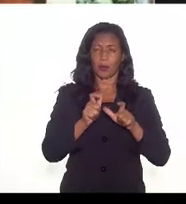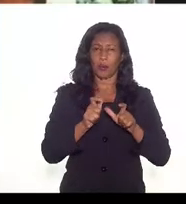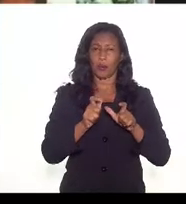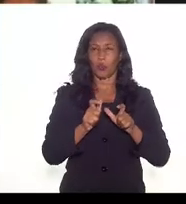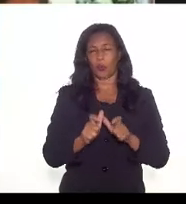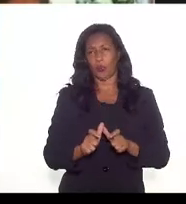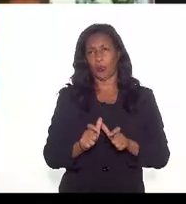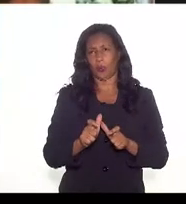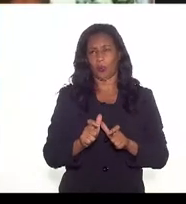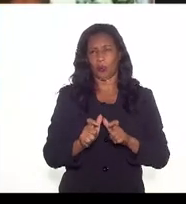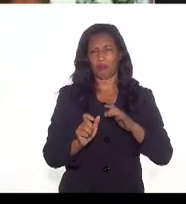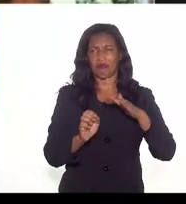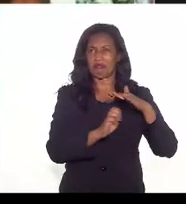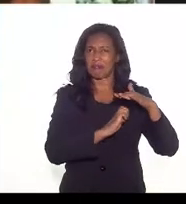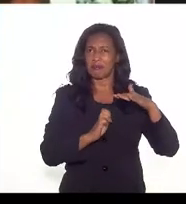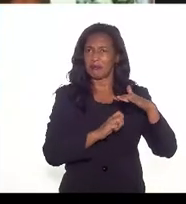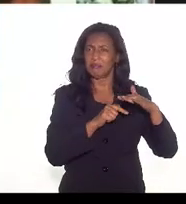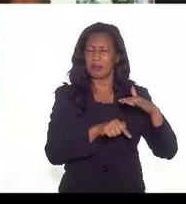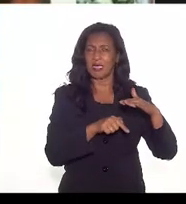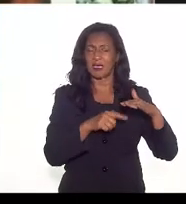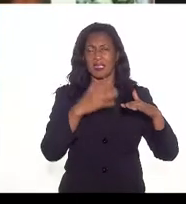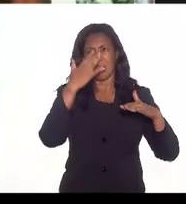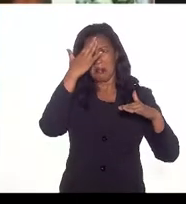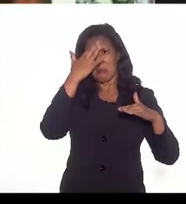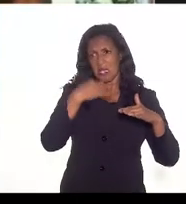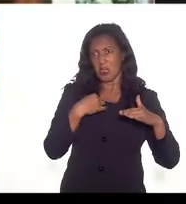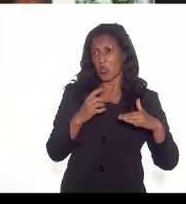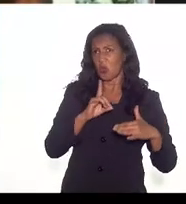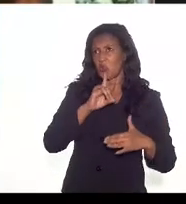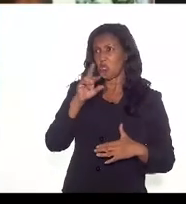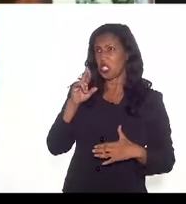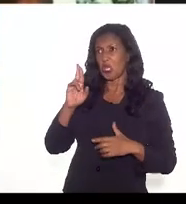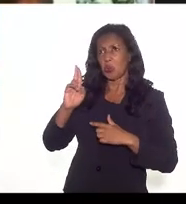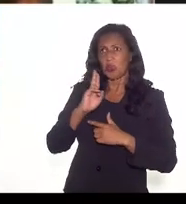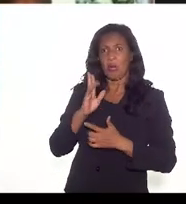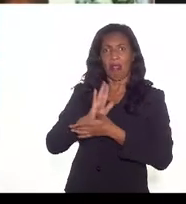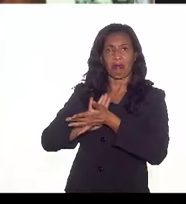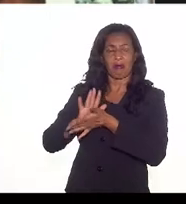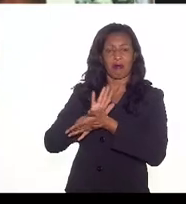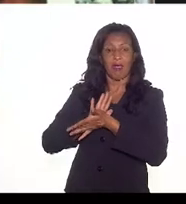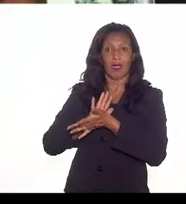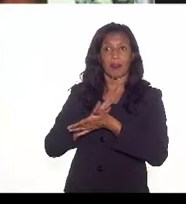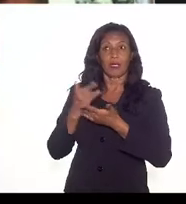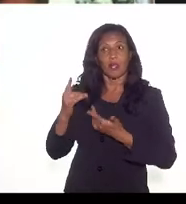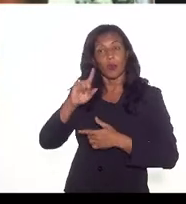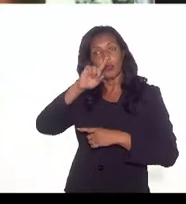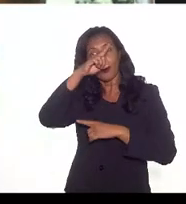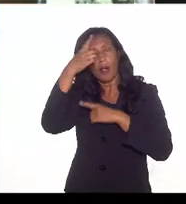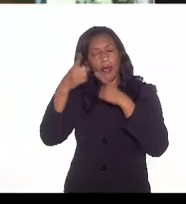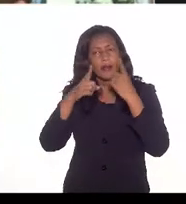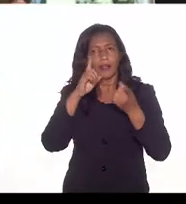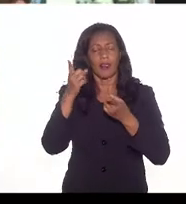achar que ele não está contemplado. E a ideia desse reporte